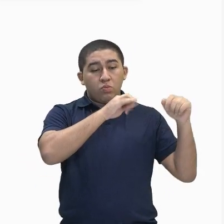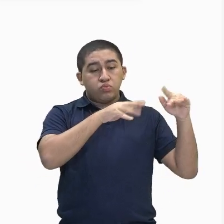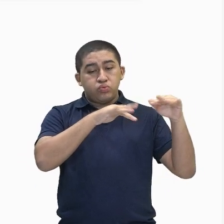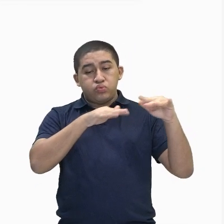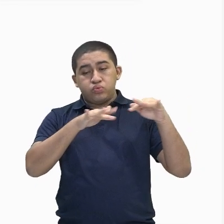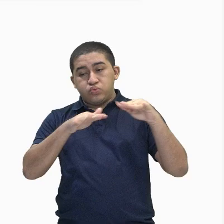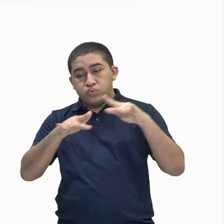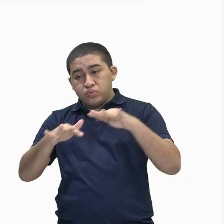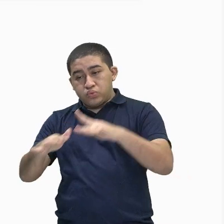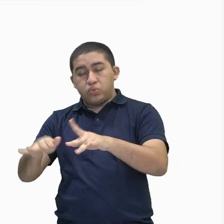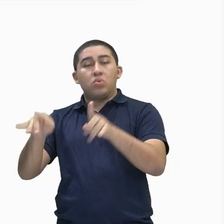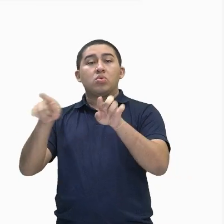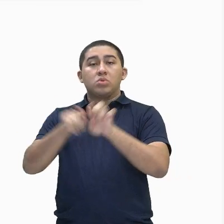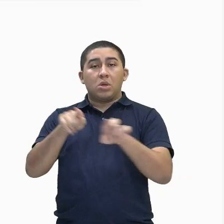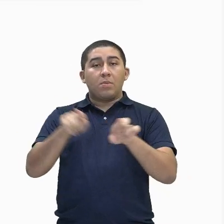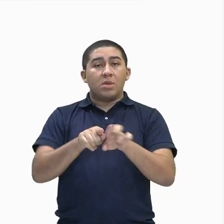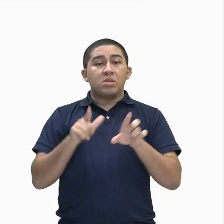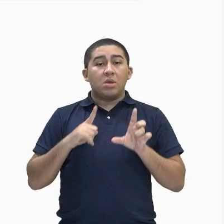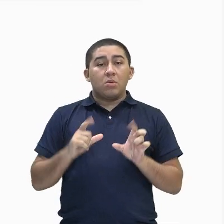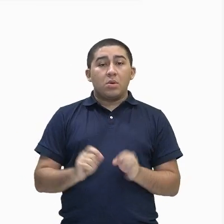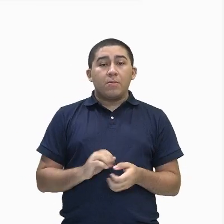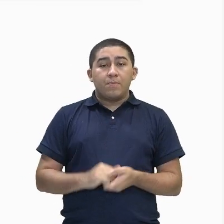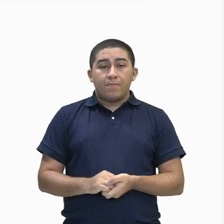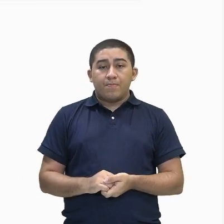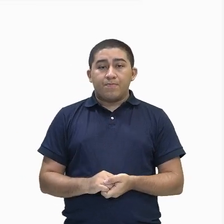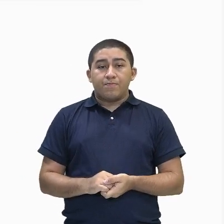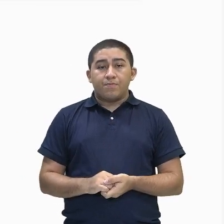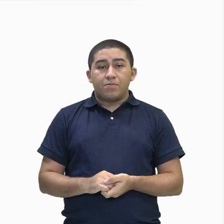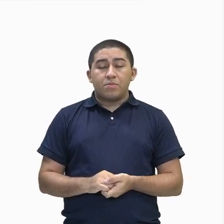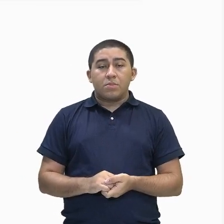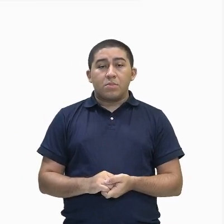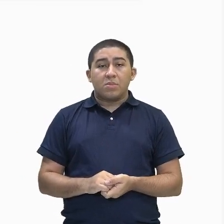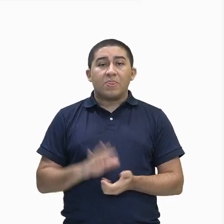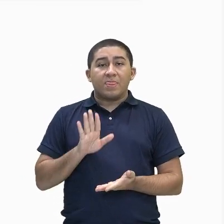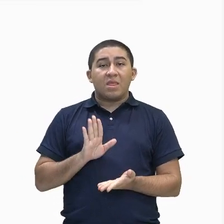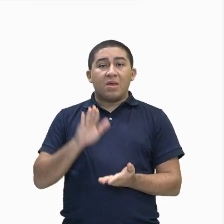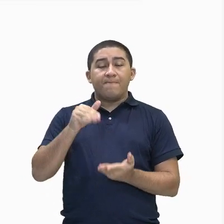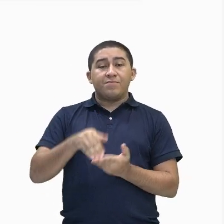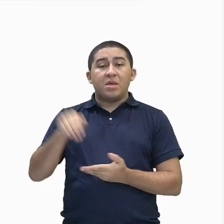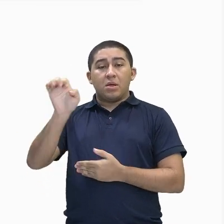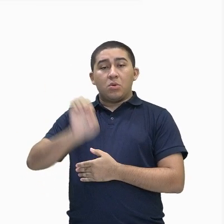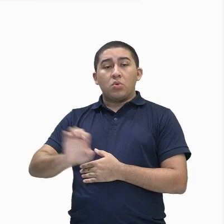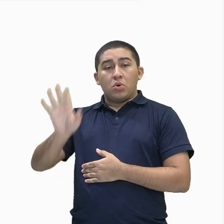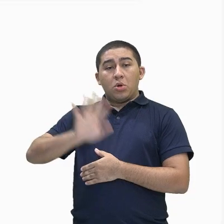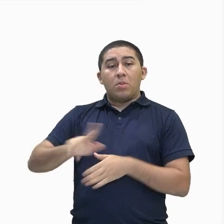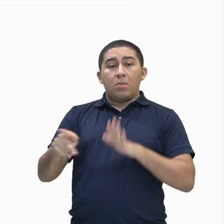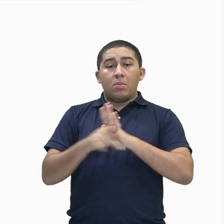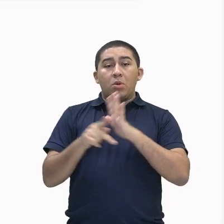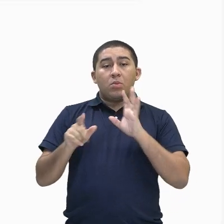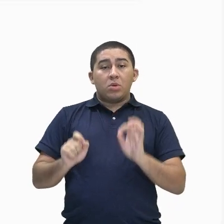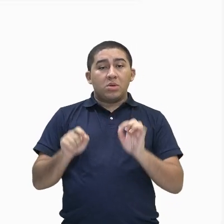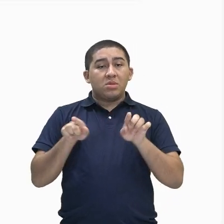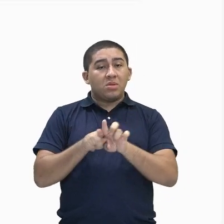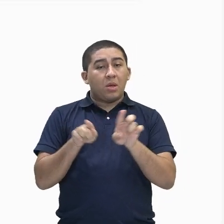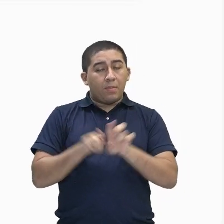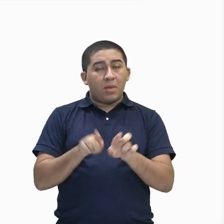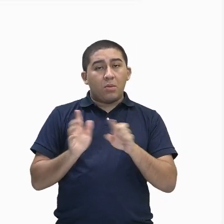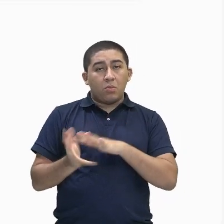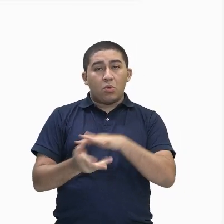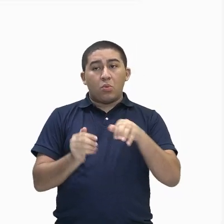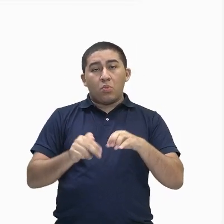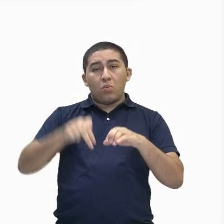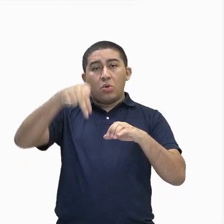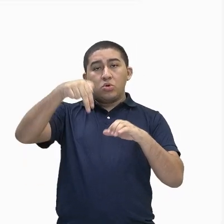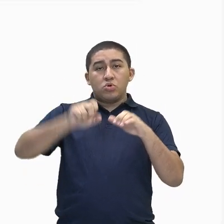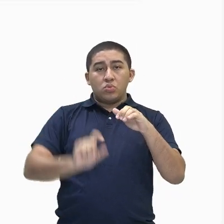como a corrente do Golfo, que leva dos trópicos até a Europa para regiões polares, afetando aí